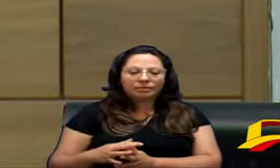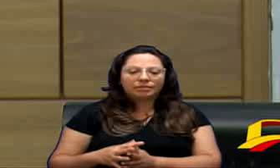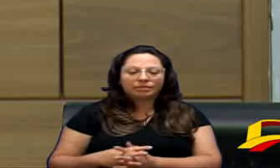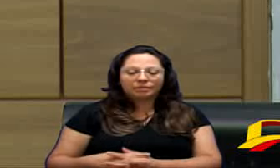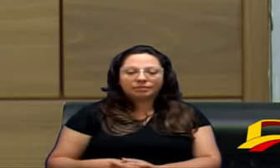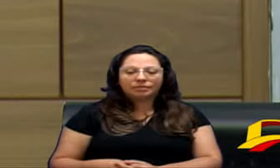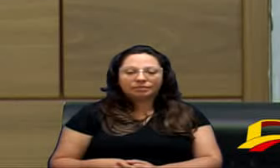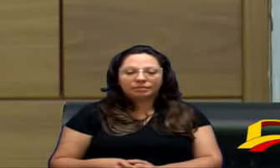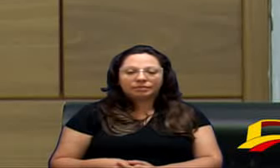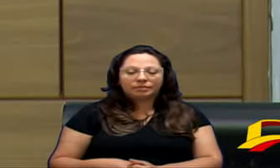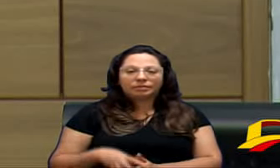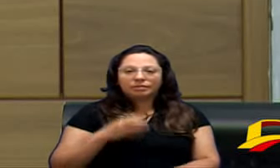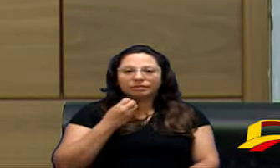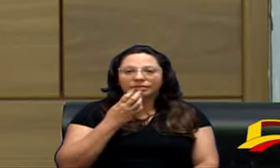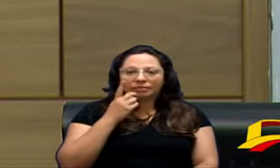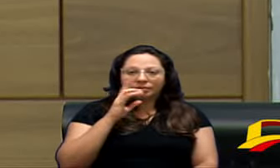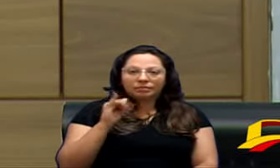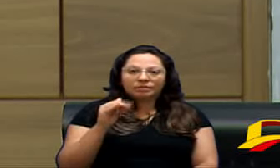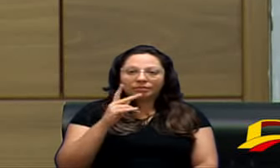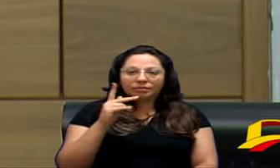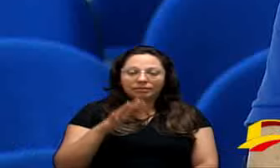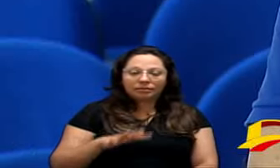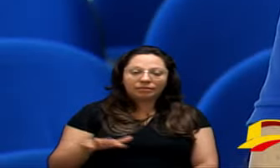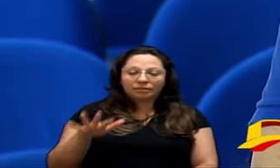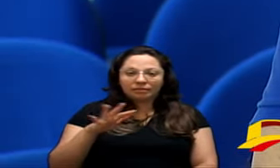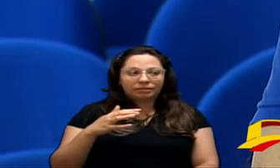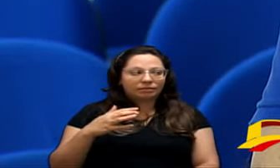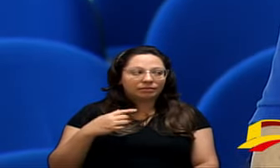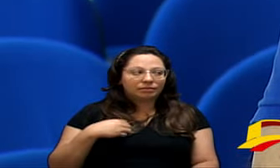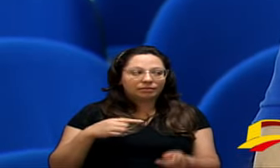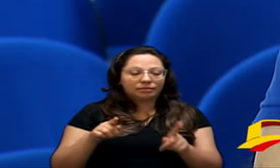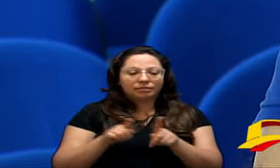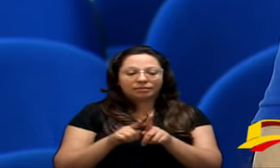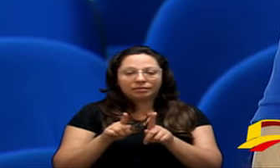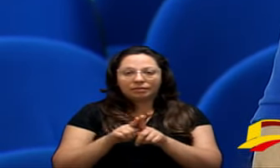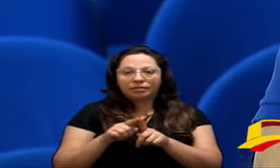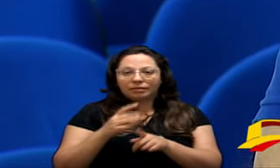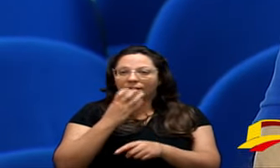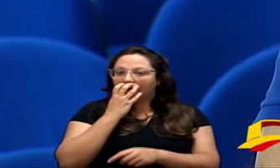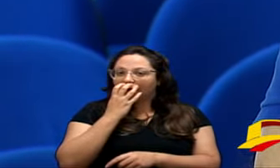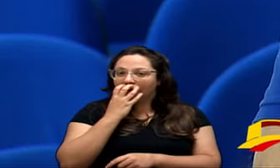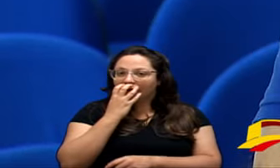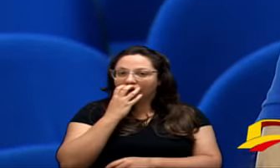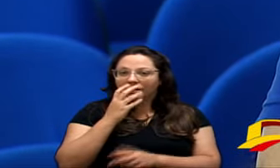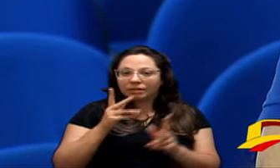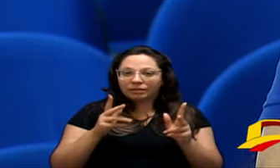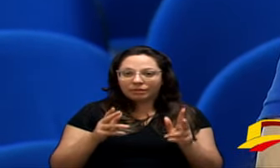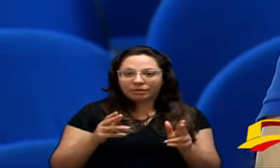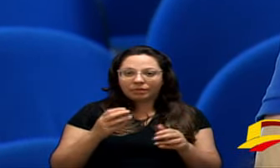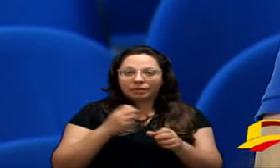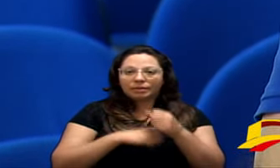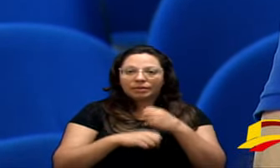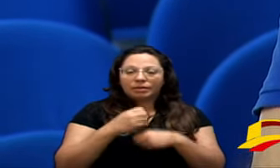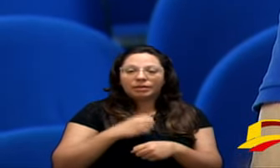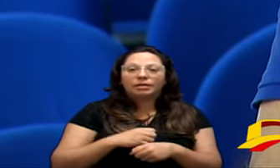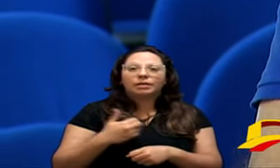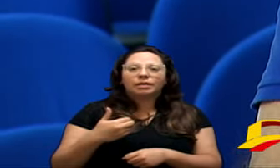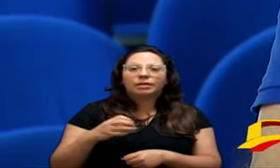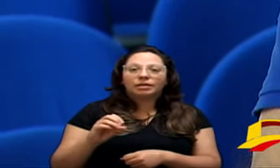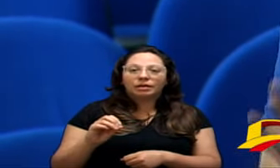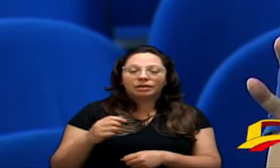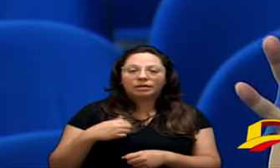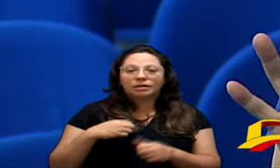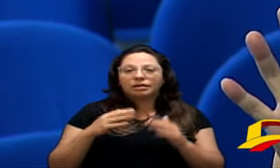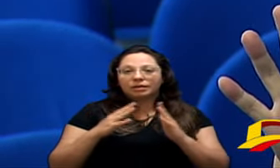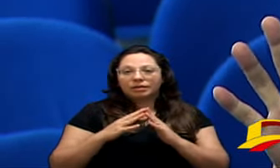vai bom dia novamente a todos também sobre há 10 anos eu morava em Peruíbe lá